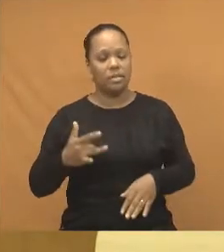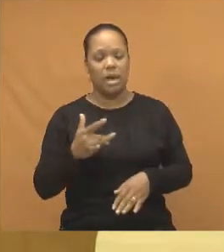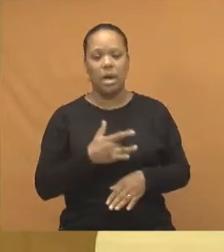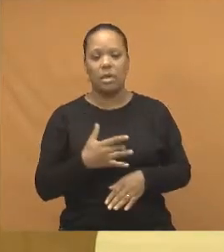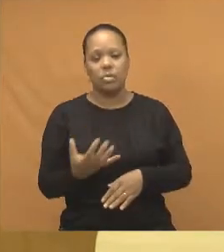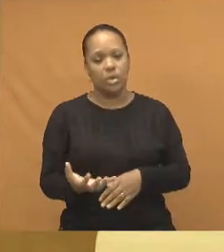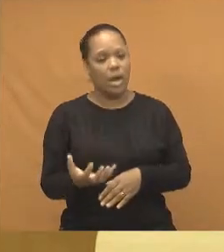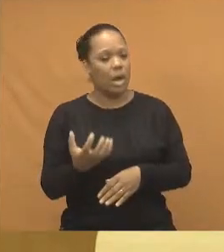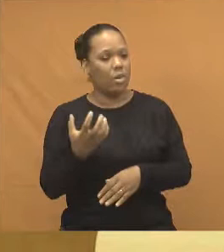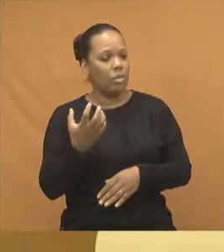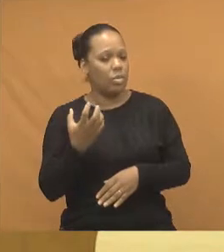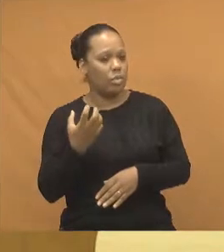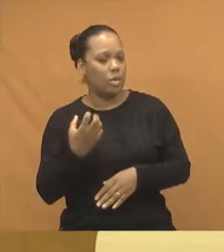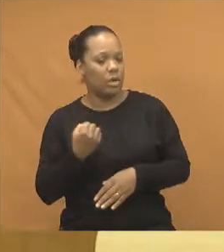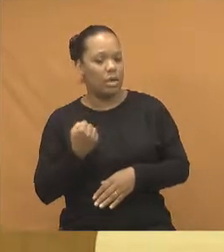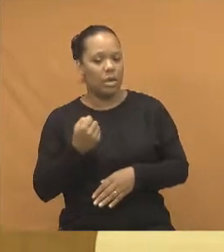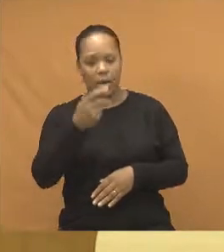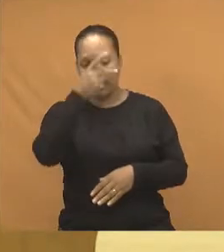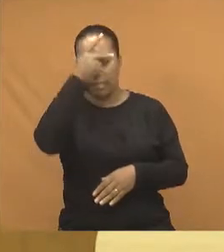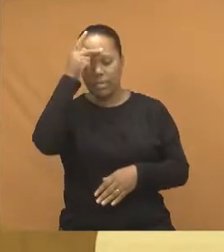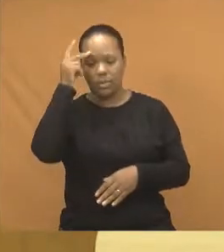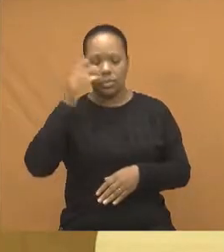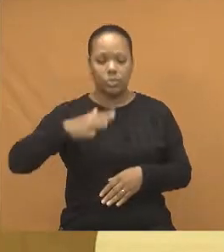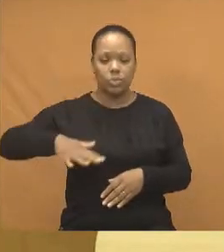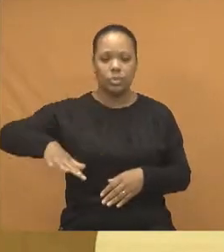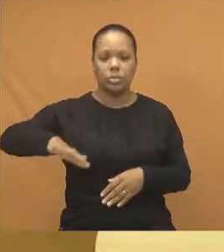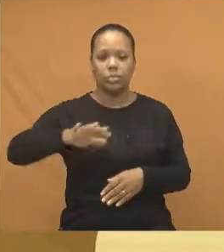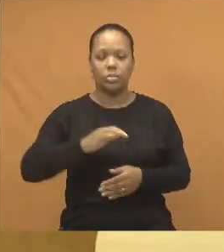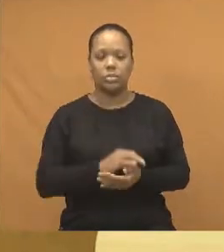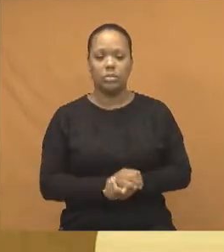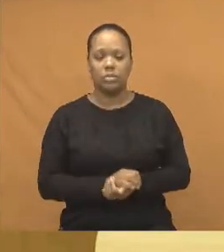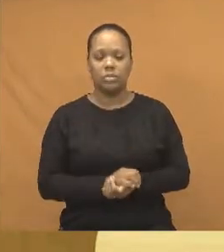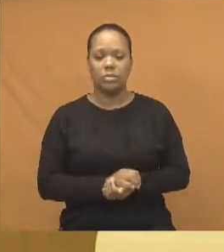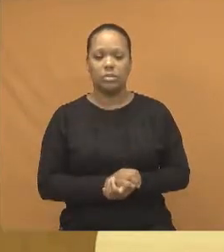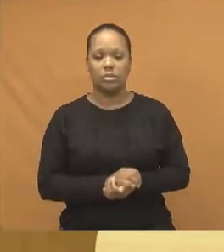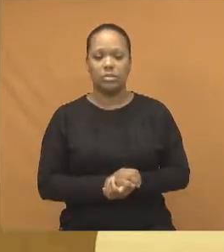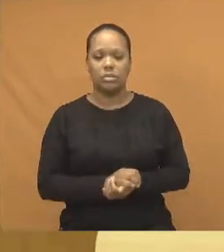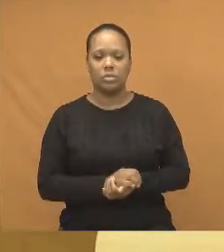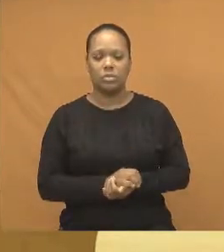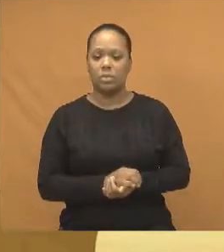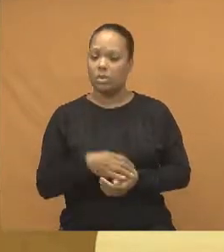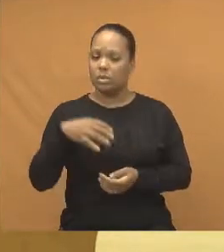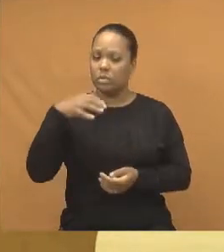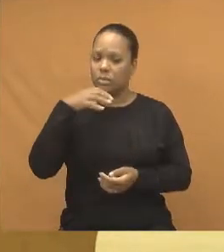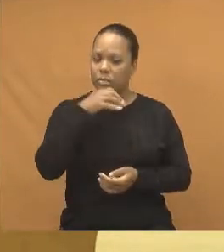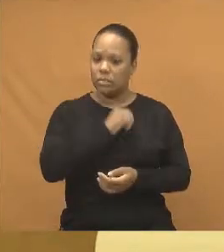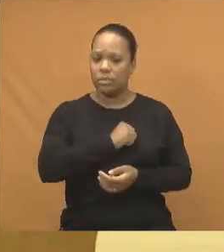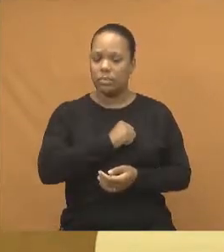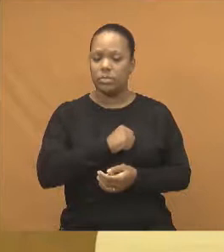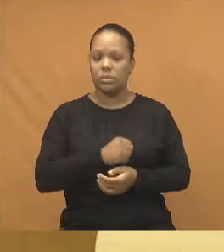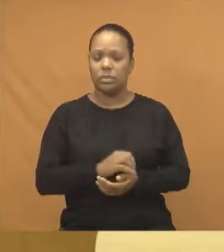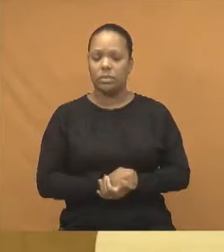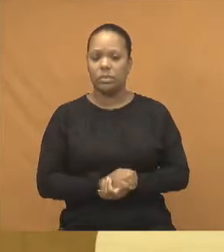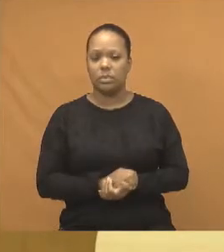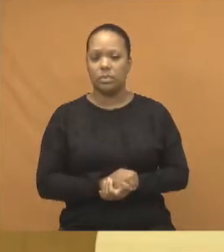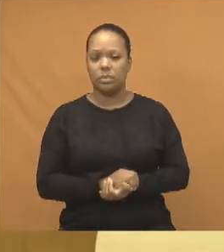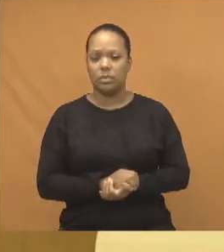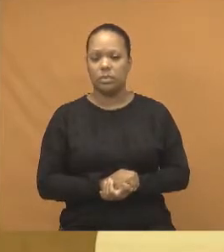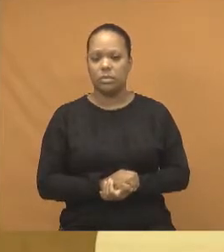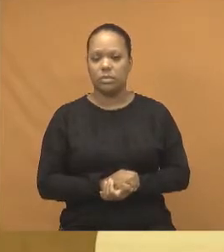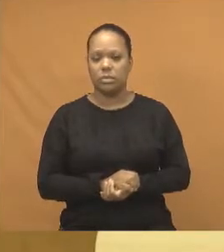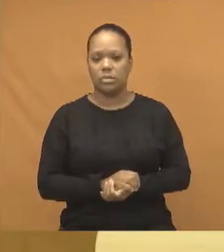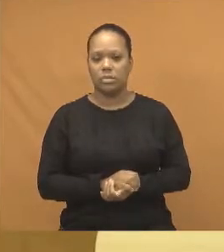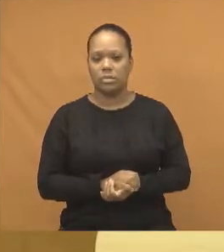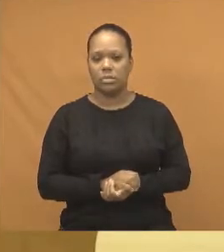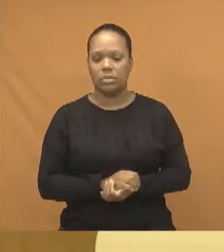acolher os seus pacientes na sua magnitude. A instabilidade, como o Paulinho falou, nas urgências, mas os casos onde tem